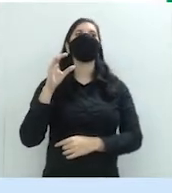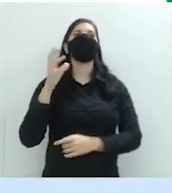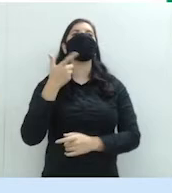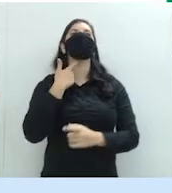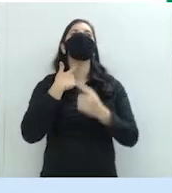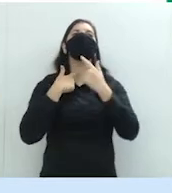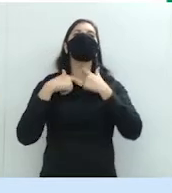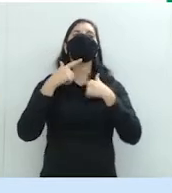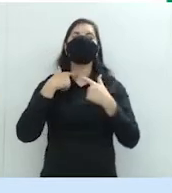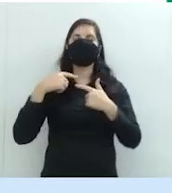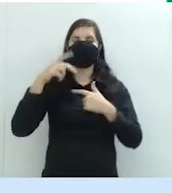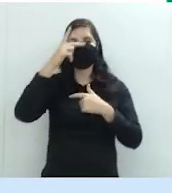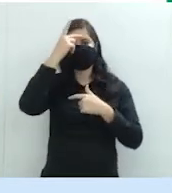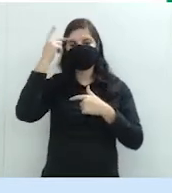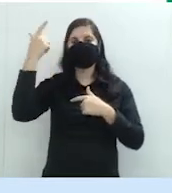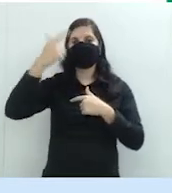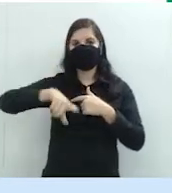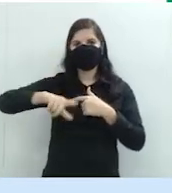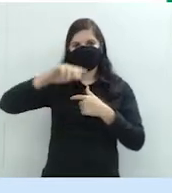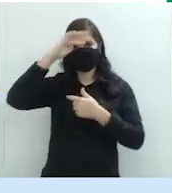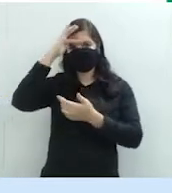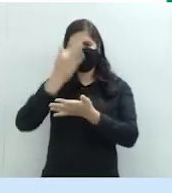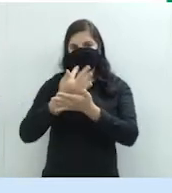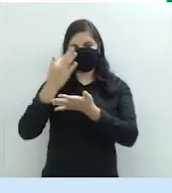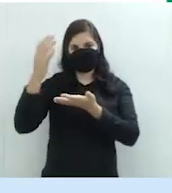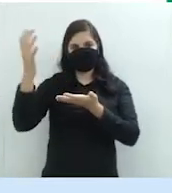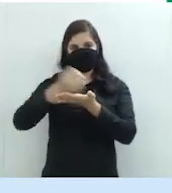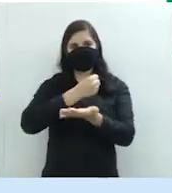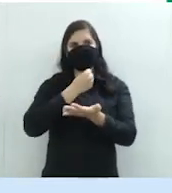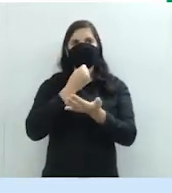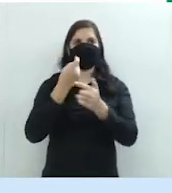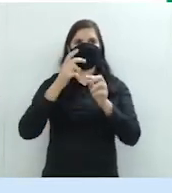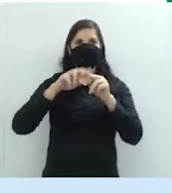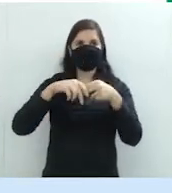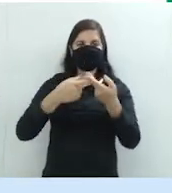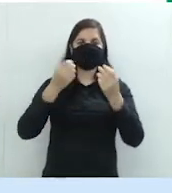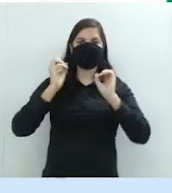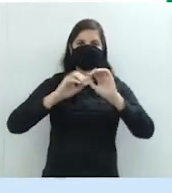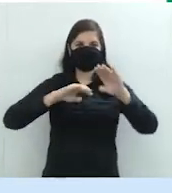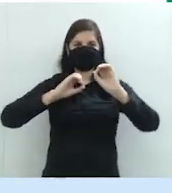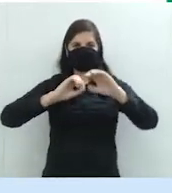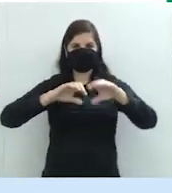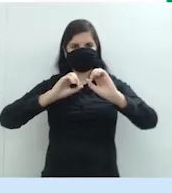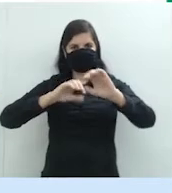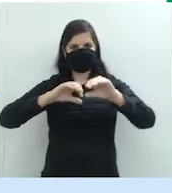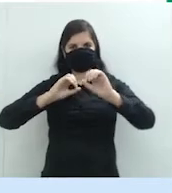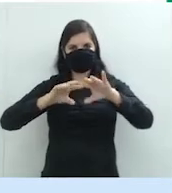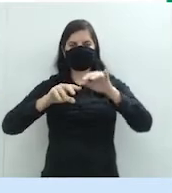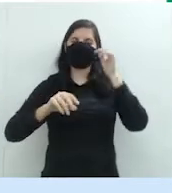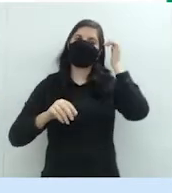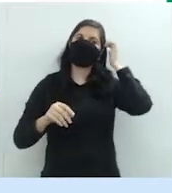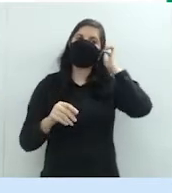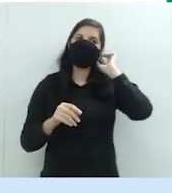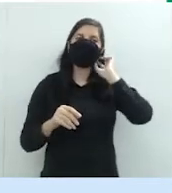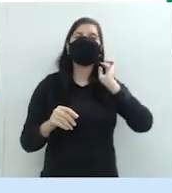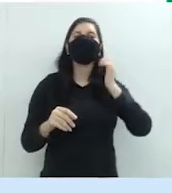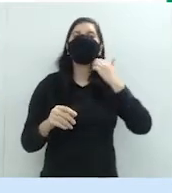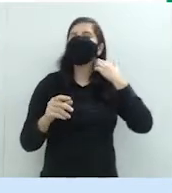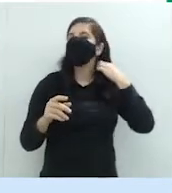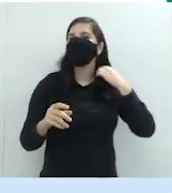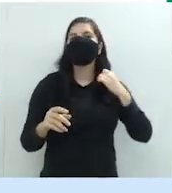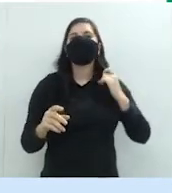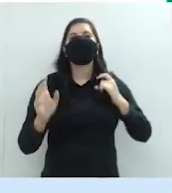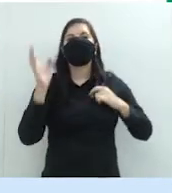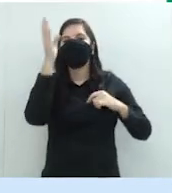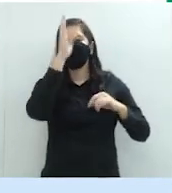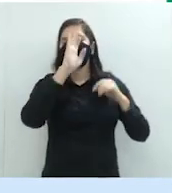desejava conquistar fiéis por meio da catequese, né? Então, como aconteceu